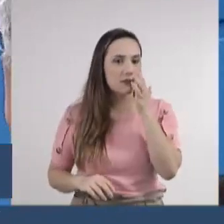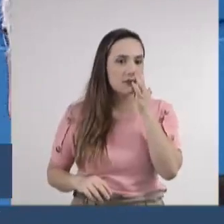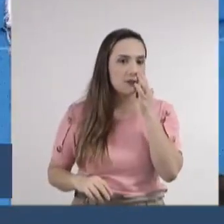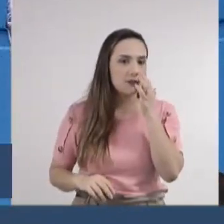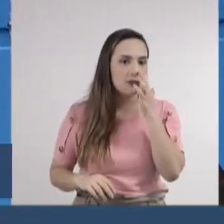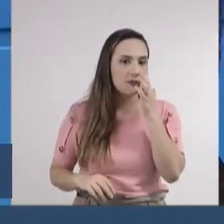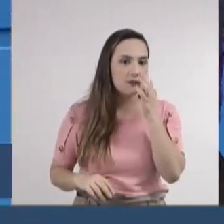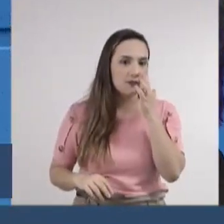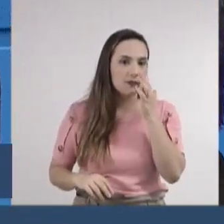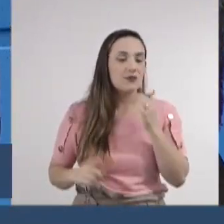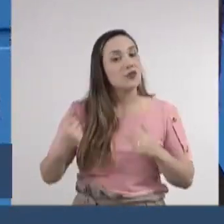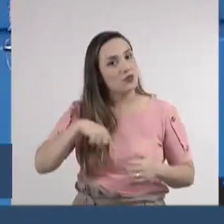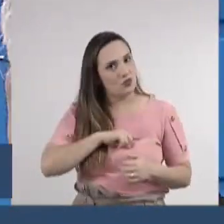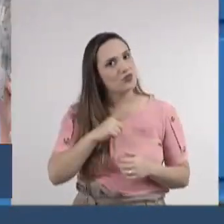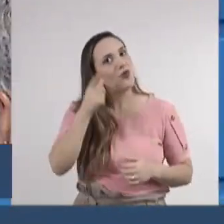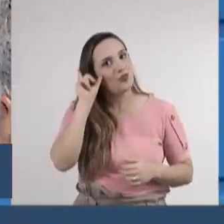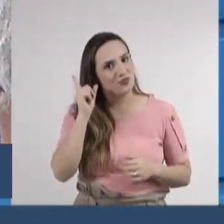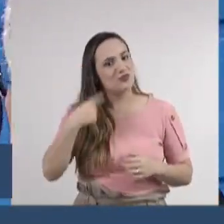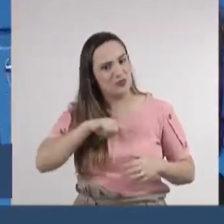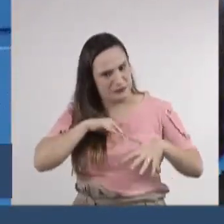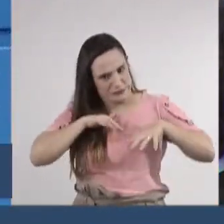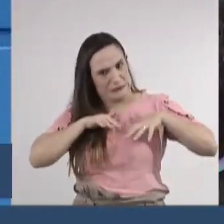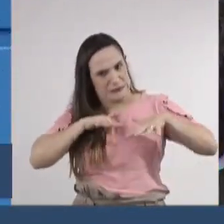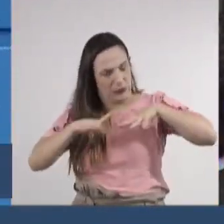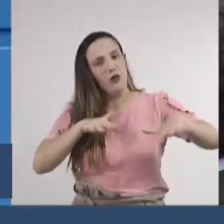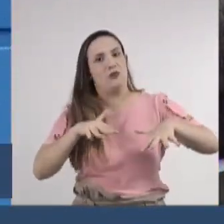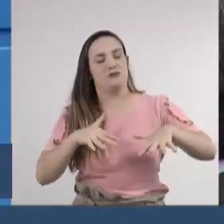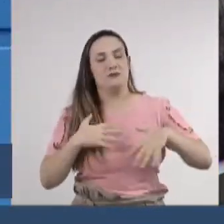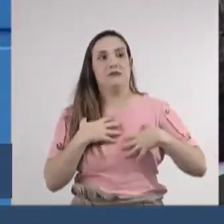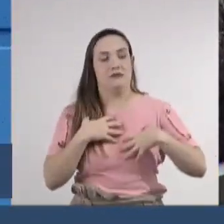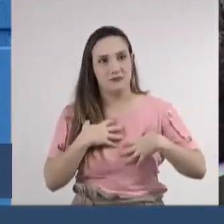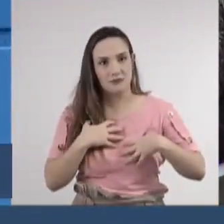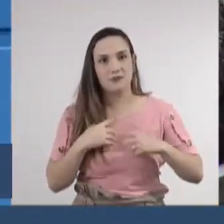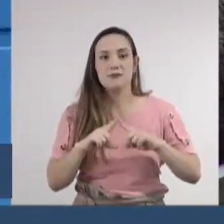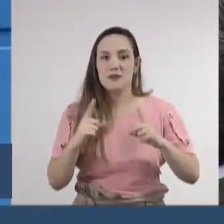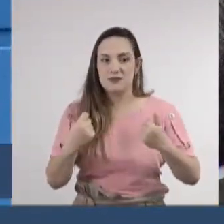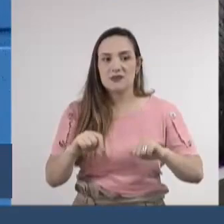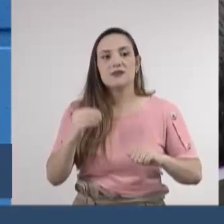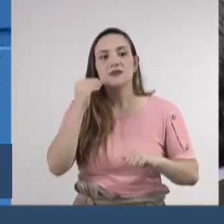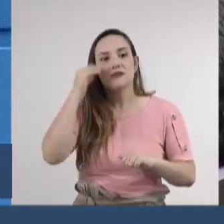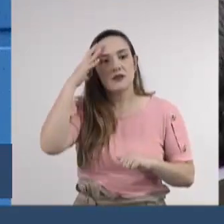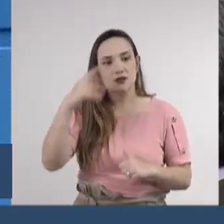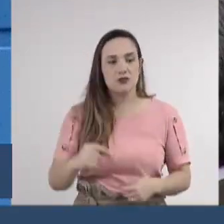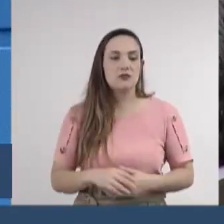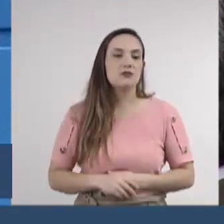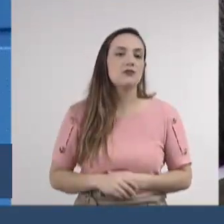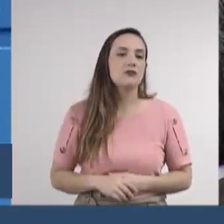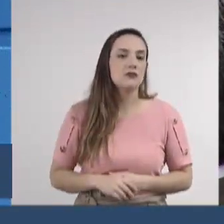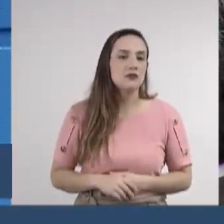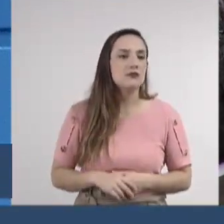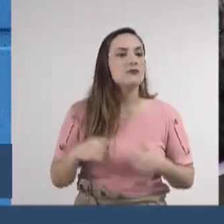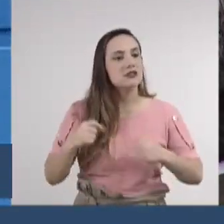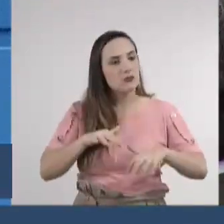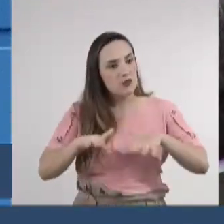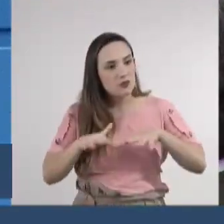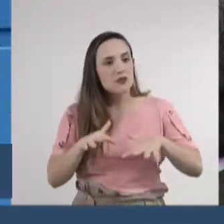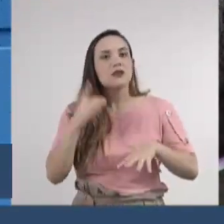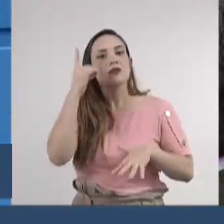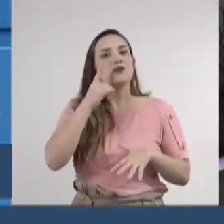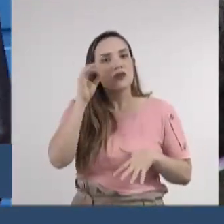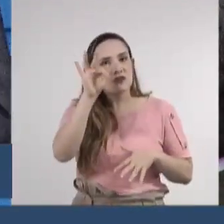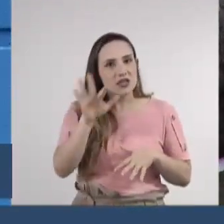demos uma sapatada inicial, mas isso está longe de se resolver. Nós precisamos movimentar a